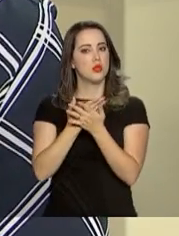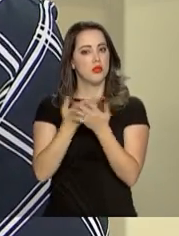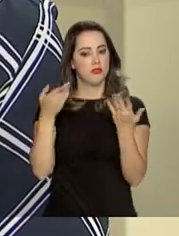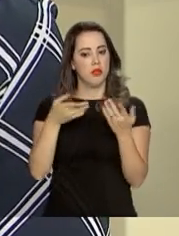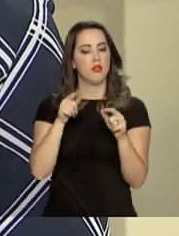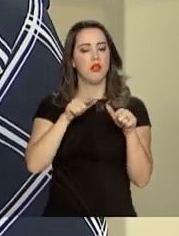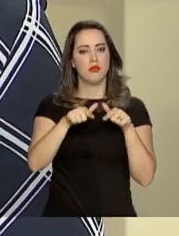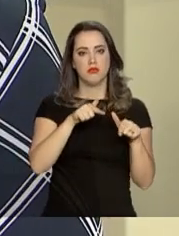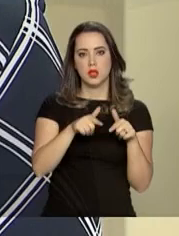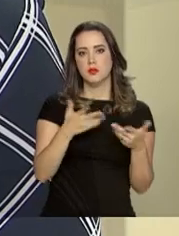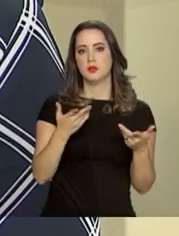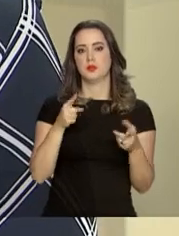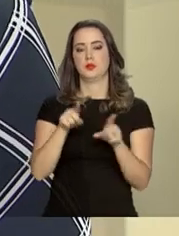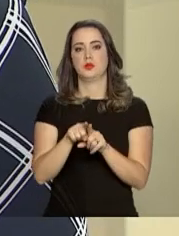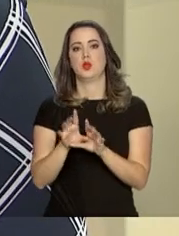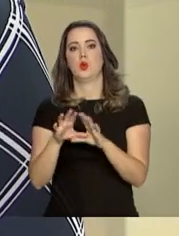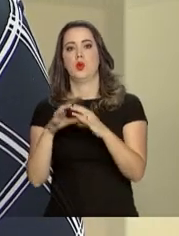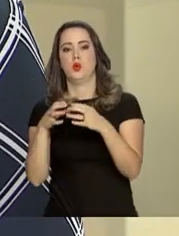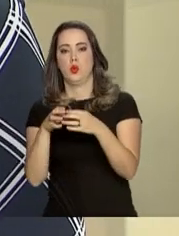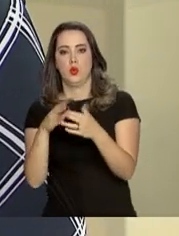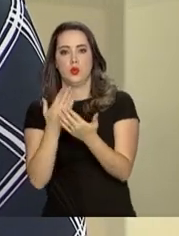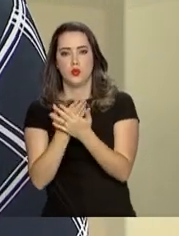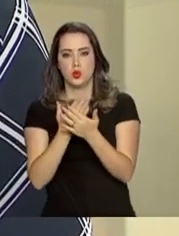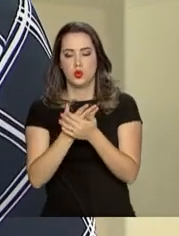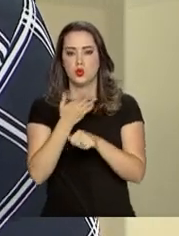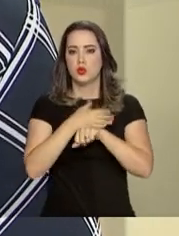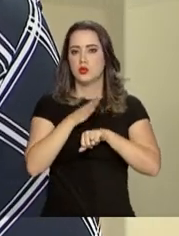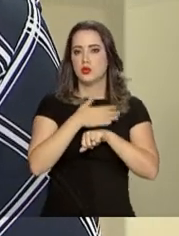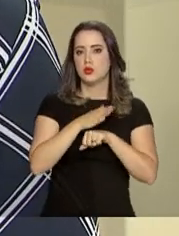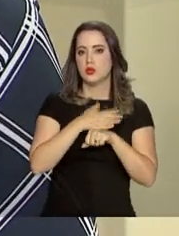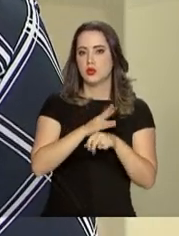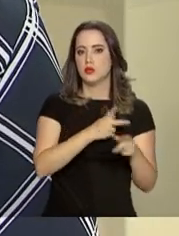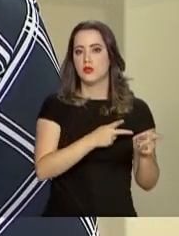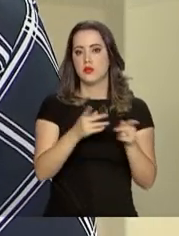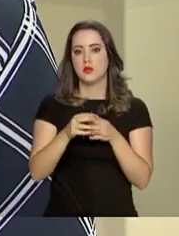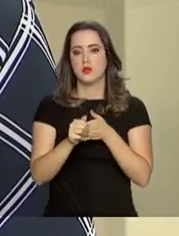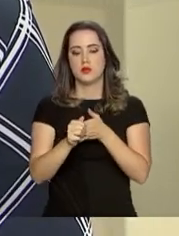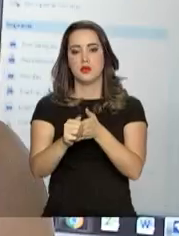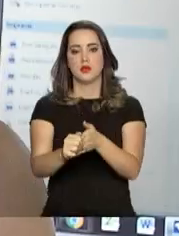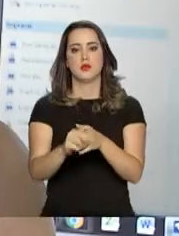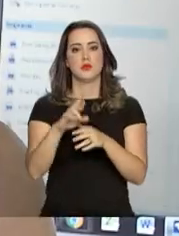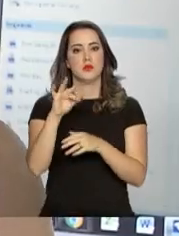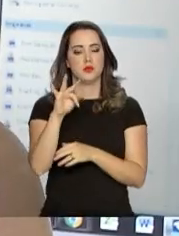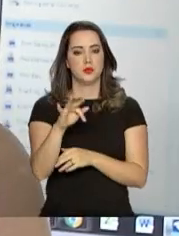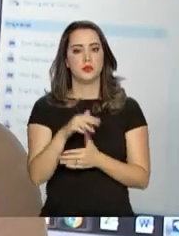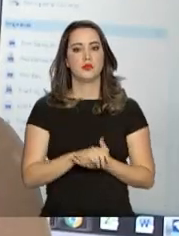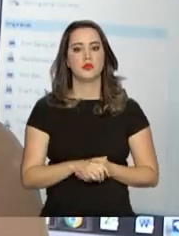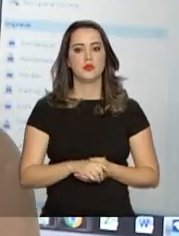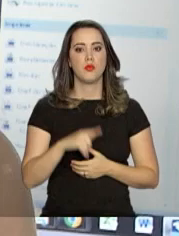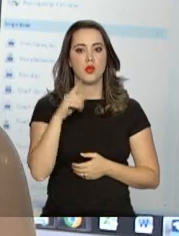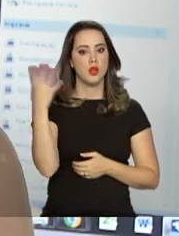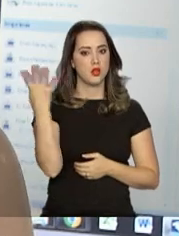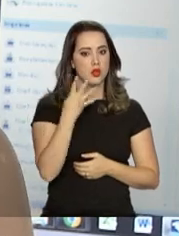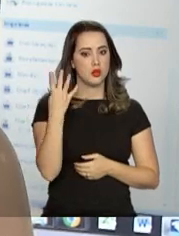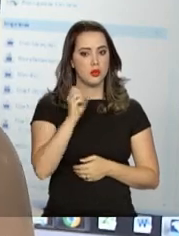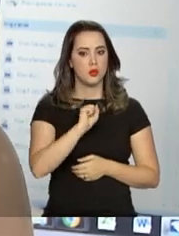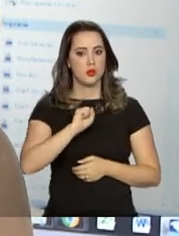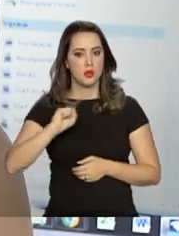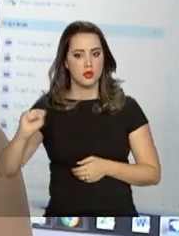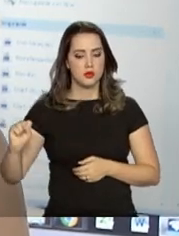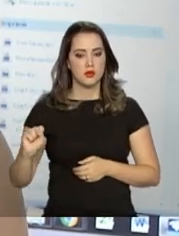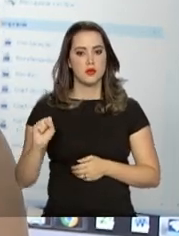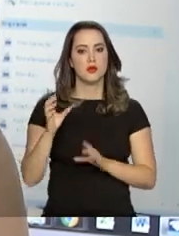participam de grupos de estudos treinamentos e visitas guiadas à receita federal a sua lista no quarto semestre da faculdade